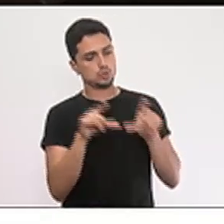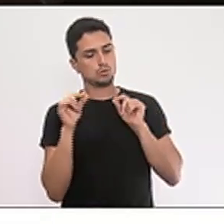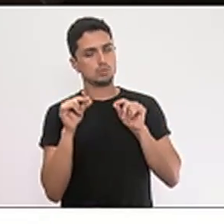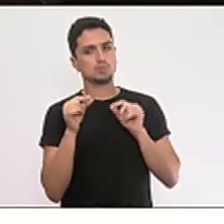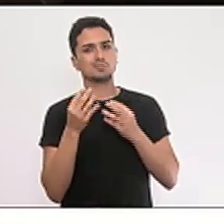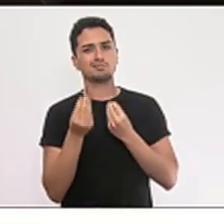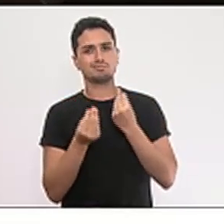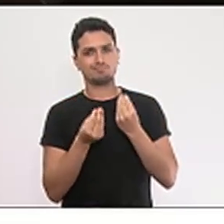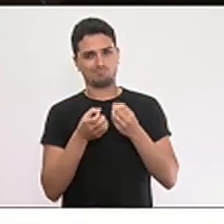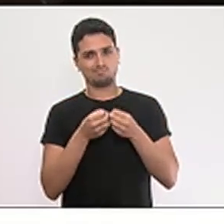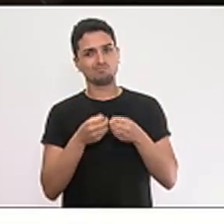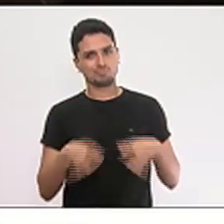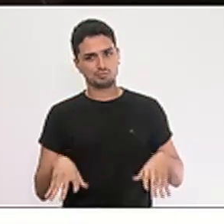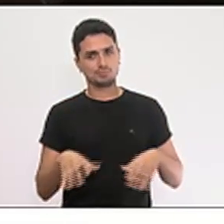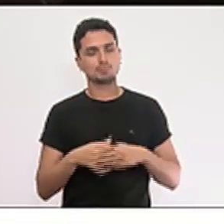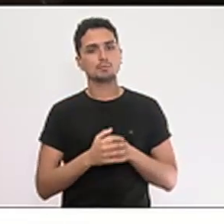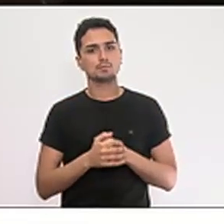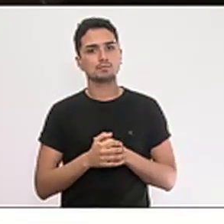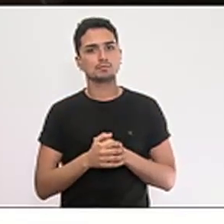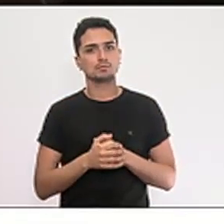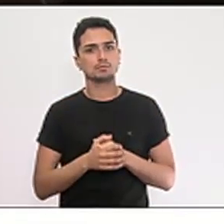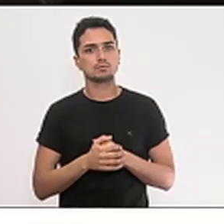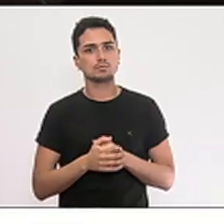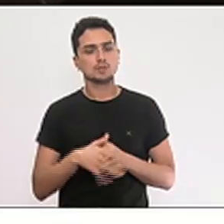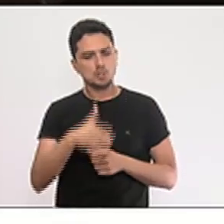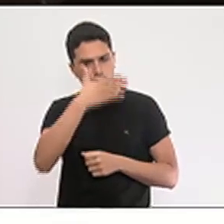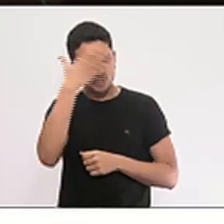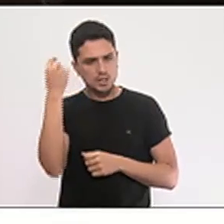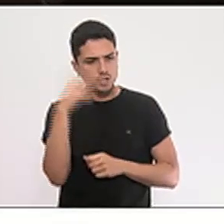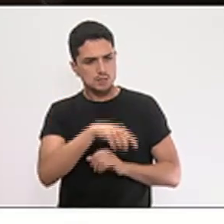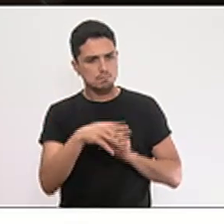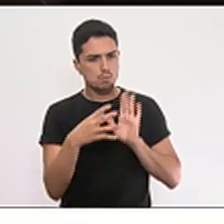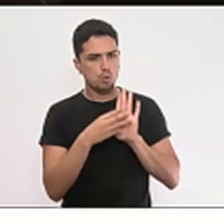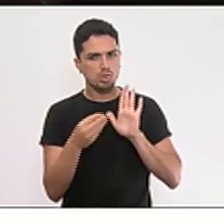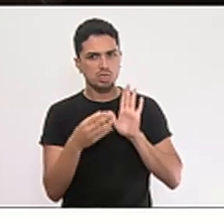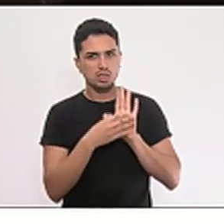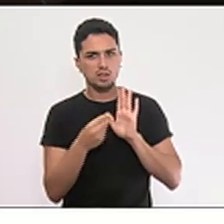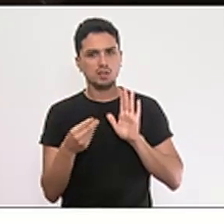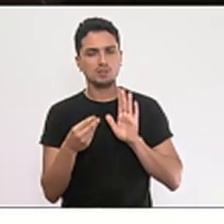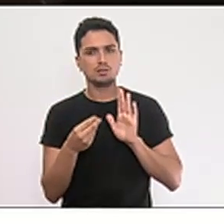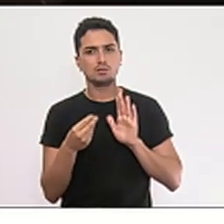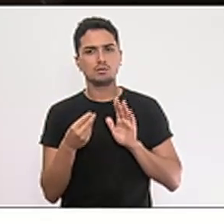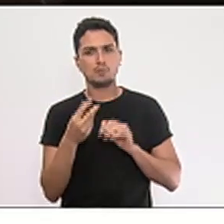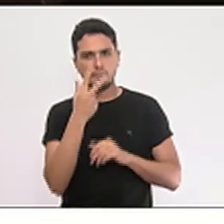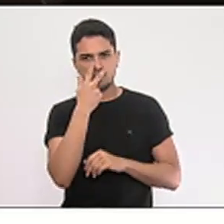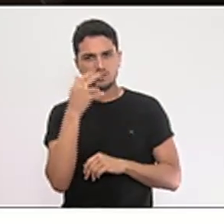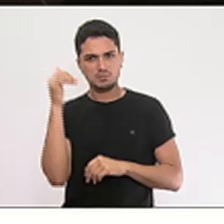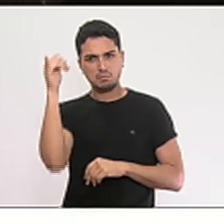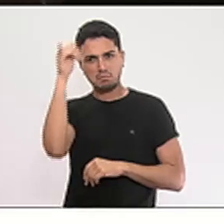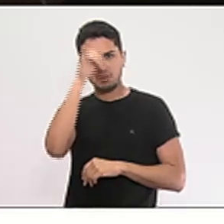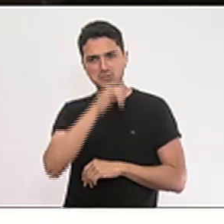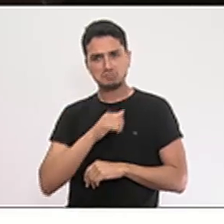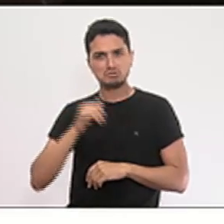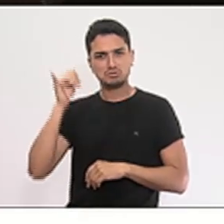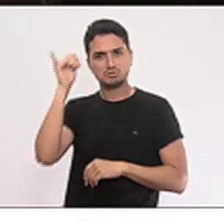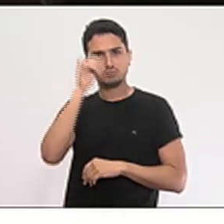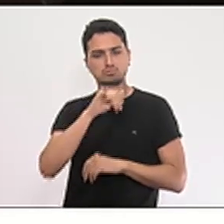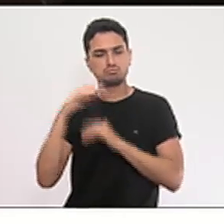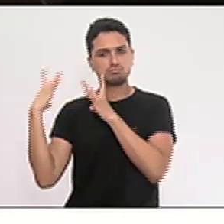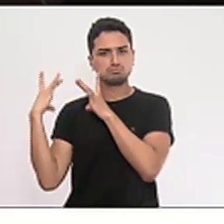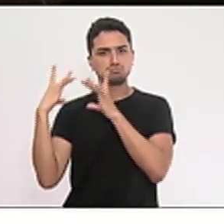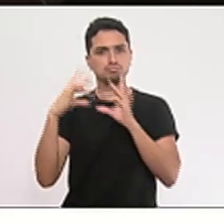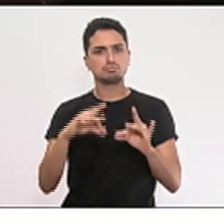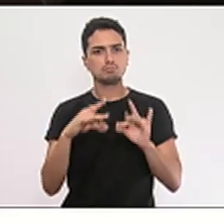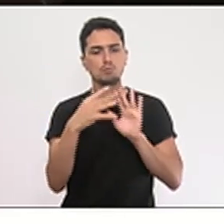e voltar ao modelo passado. Por quê? A pergunta que eu faço é: por